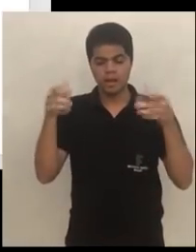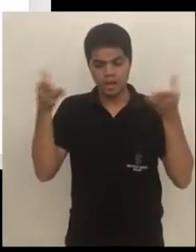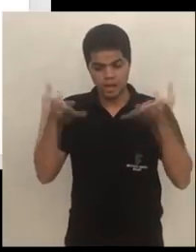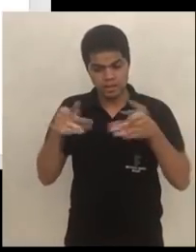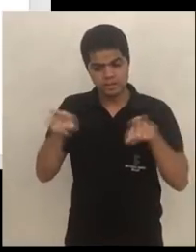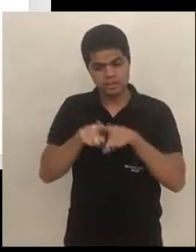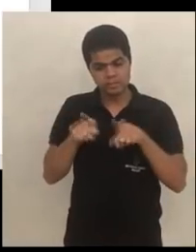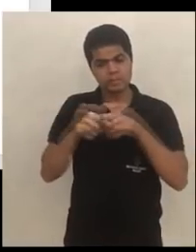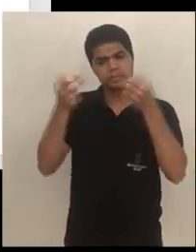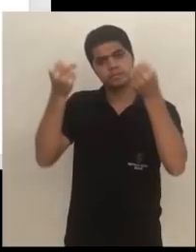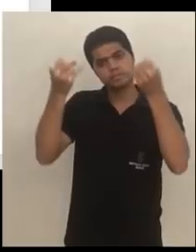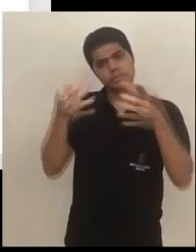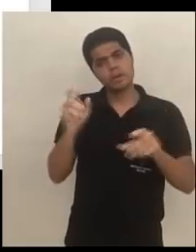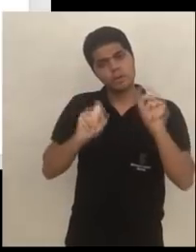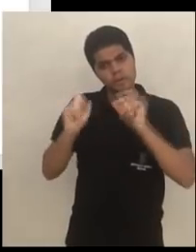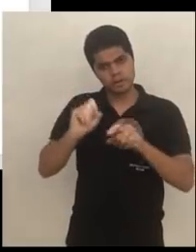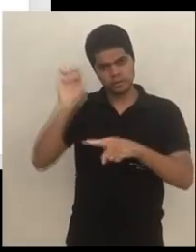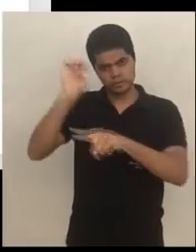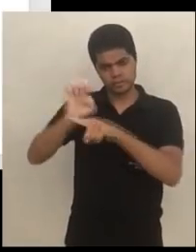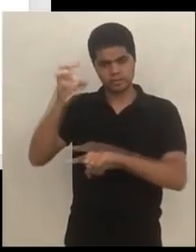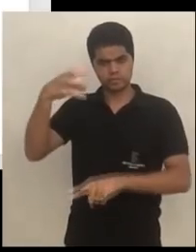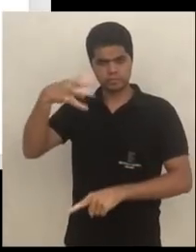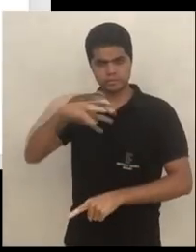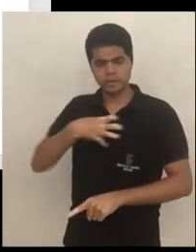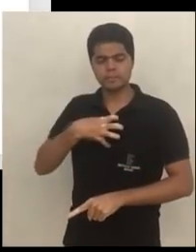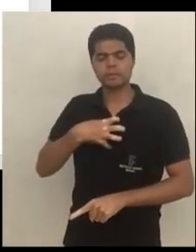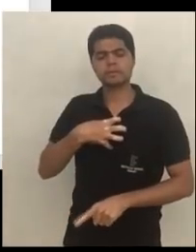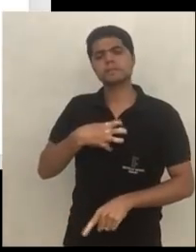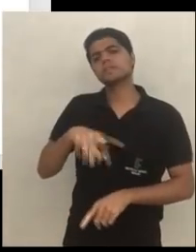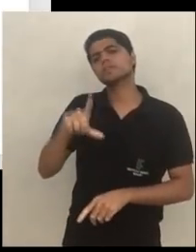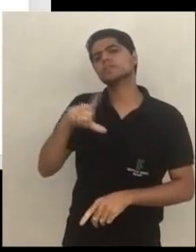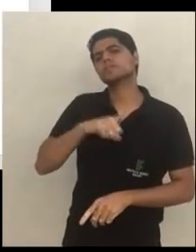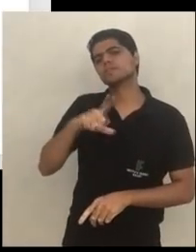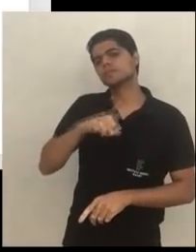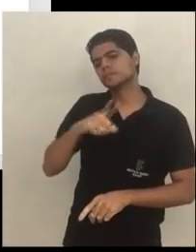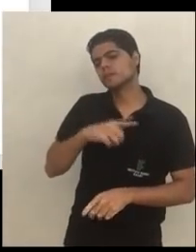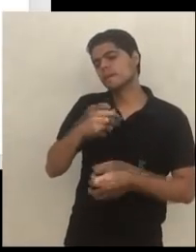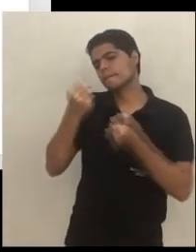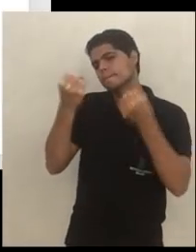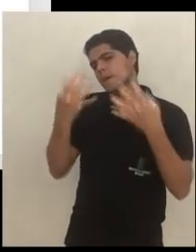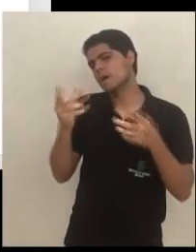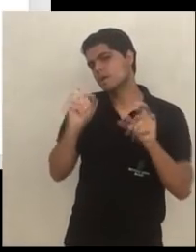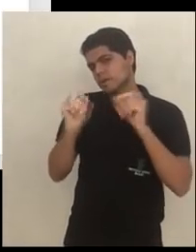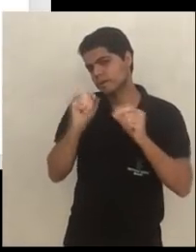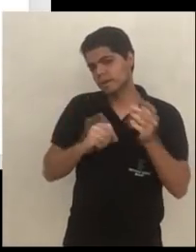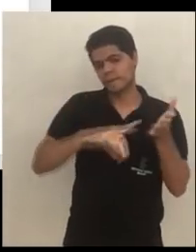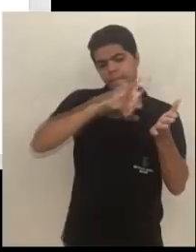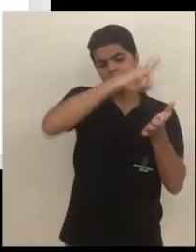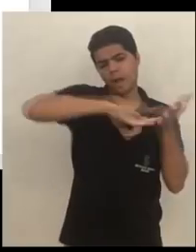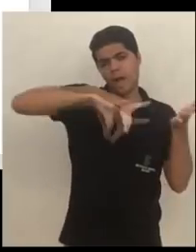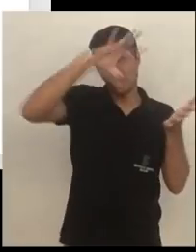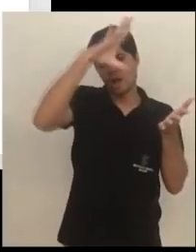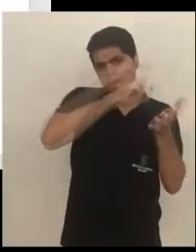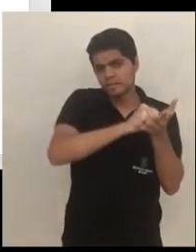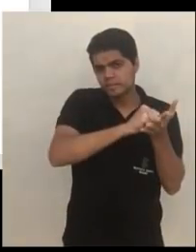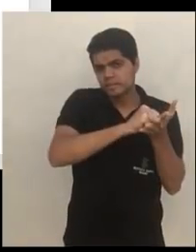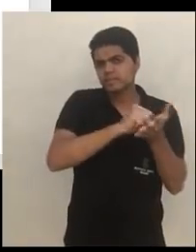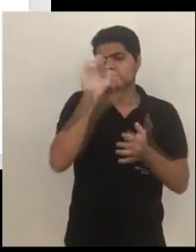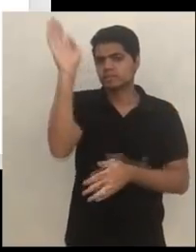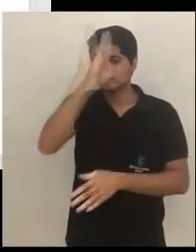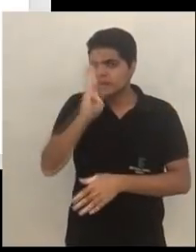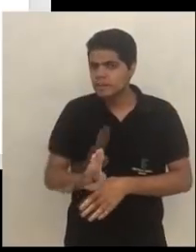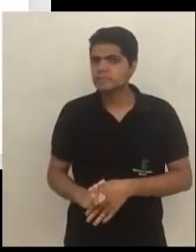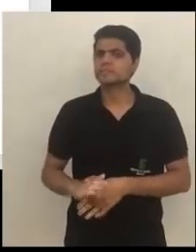recorte para o estado da Bahia, a gente tem que o Cadastro Nacional de Produtores Orgânicos,